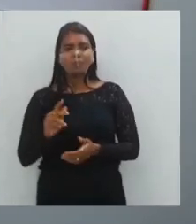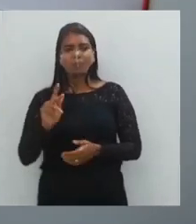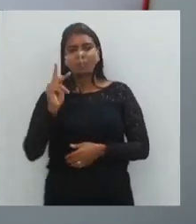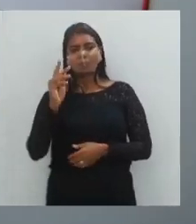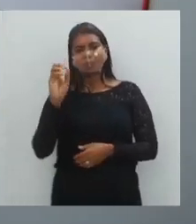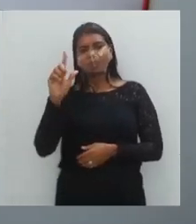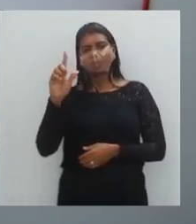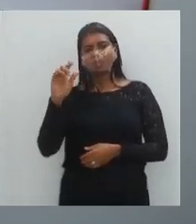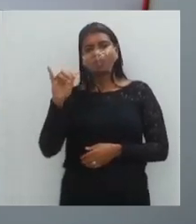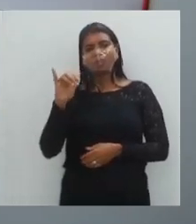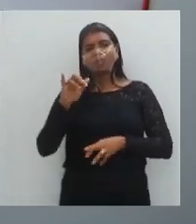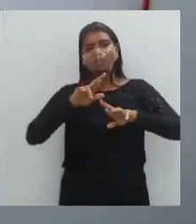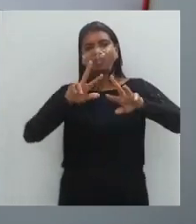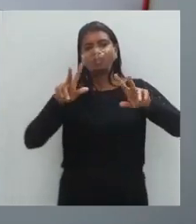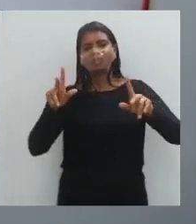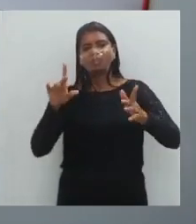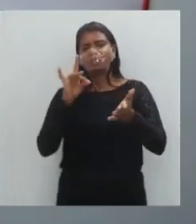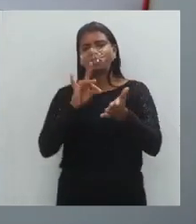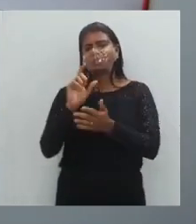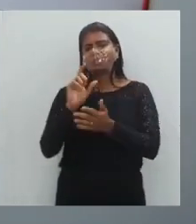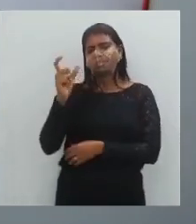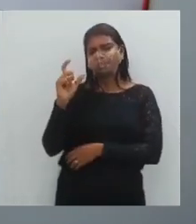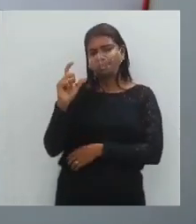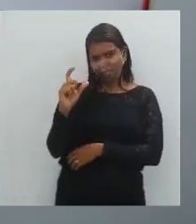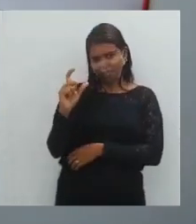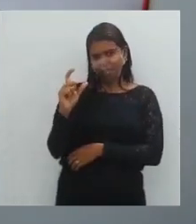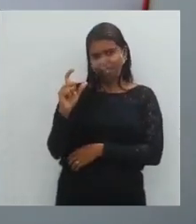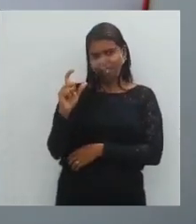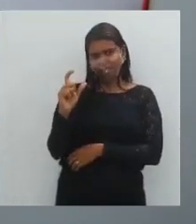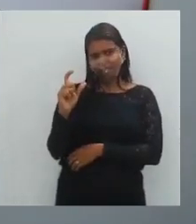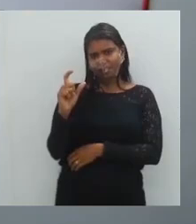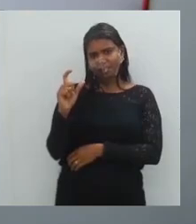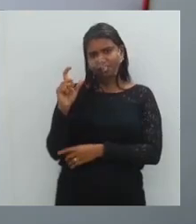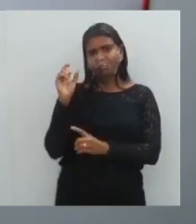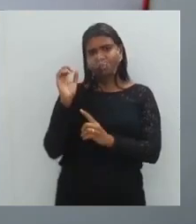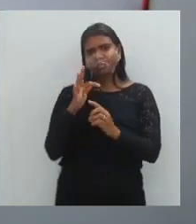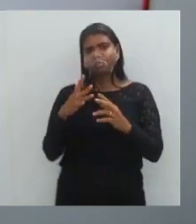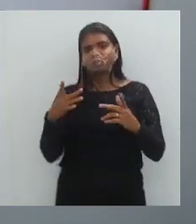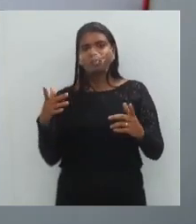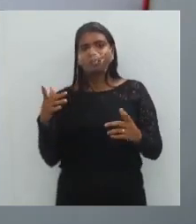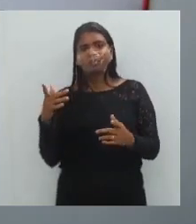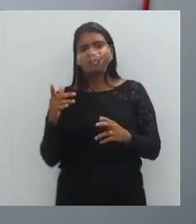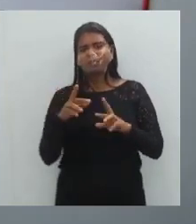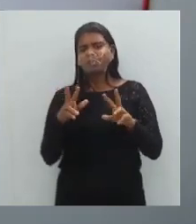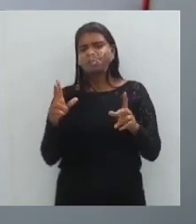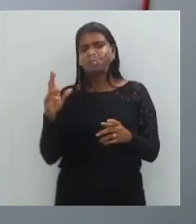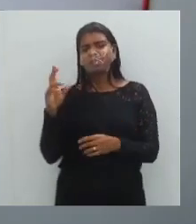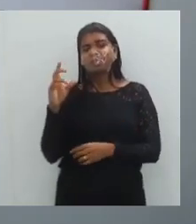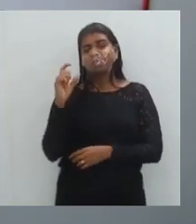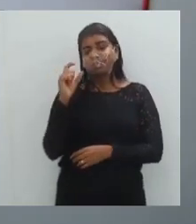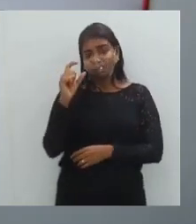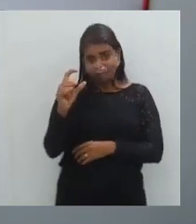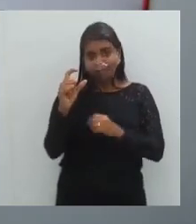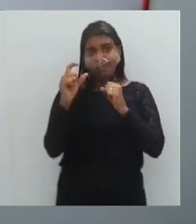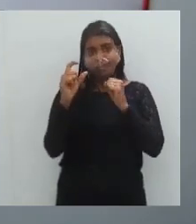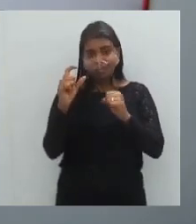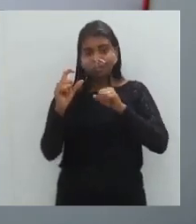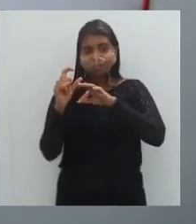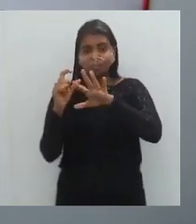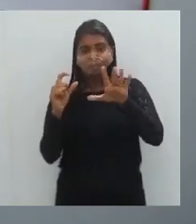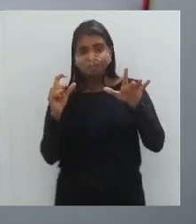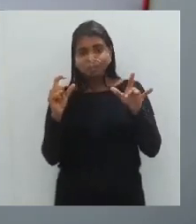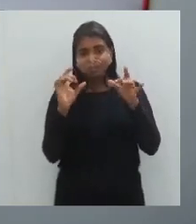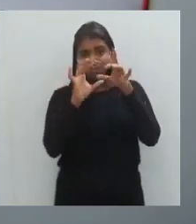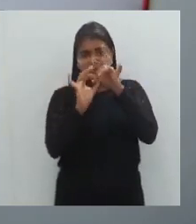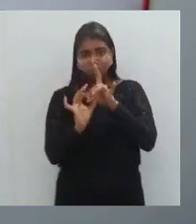poli, vários sentidos. É a exploração dos vários sentidos que a palavra ela pode adquirir dependendo